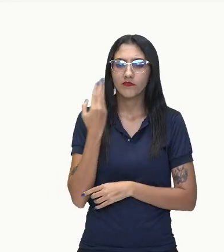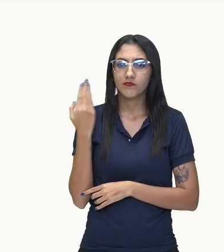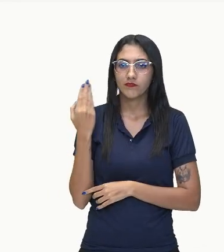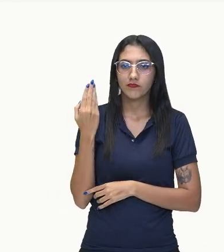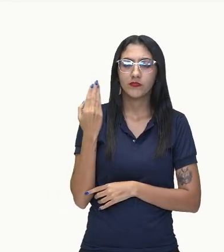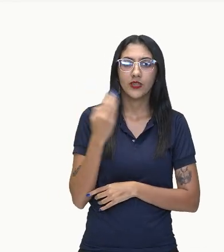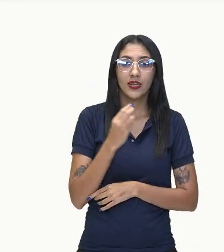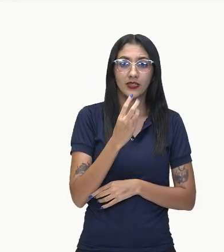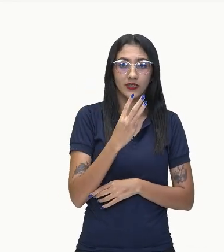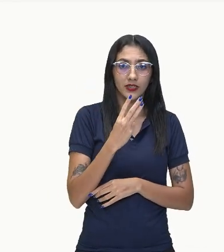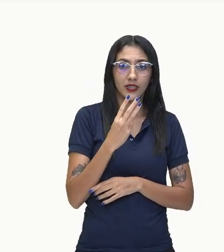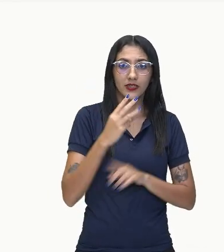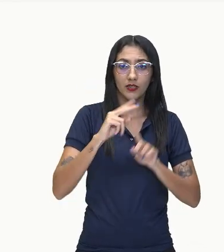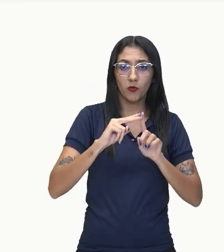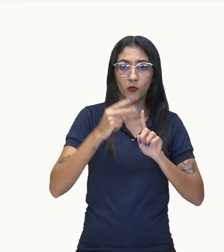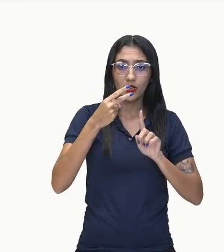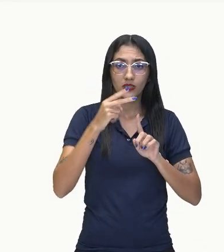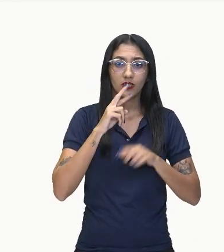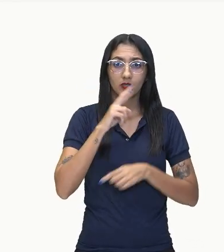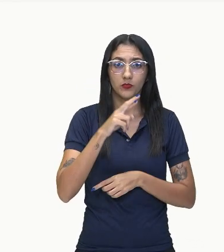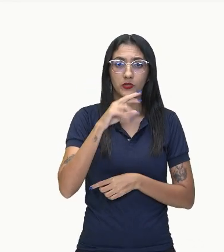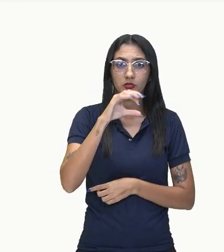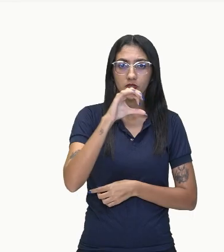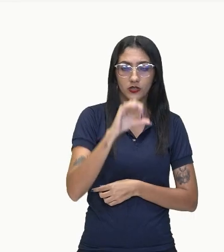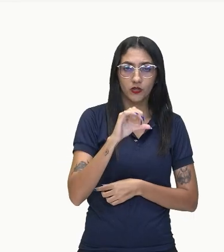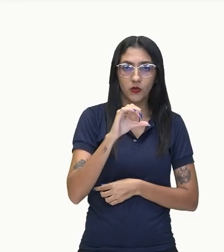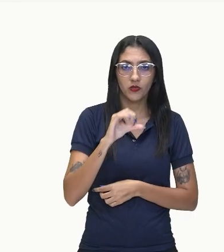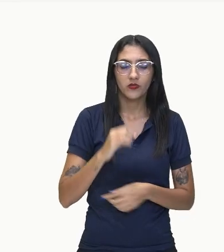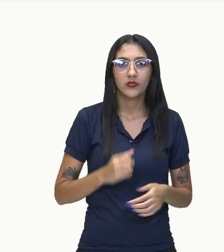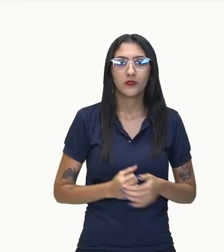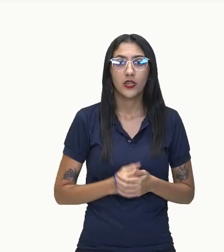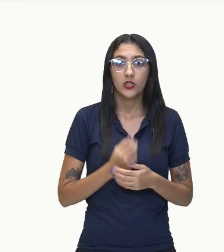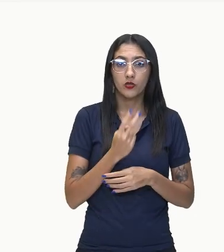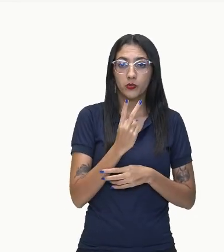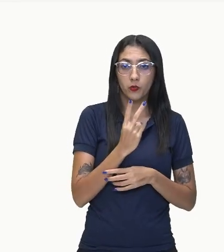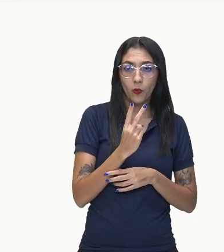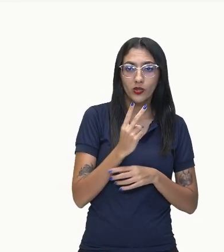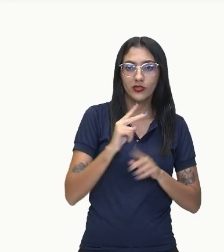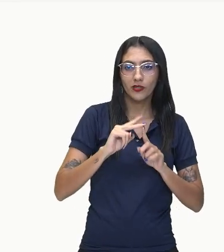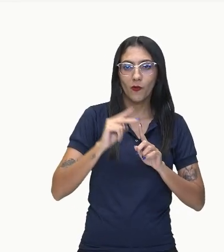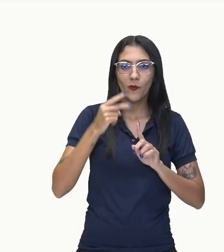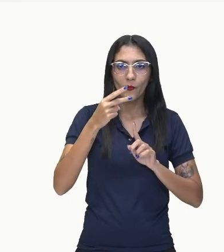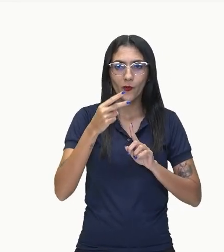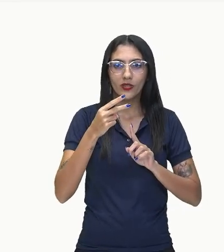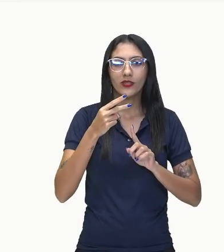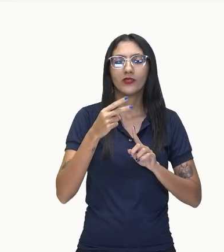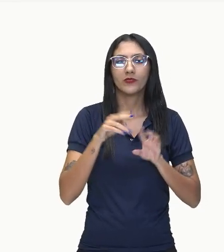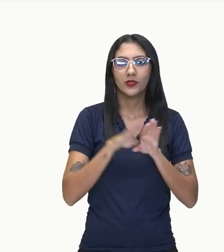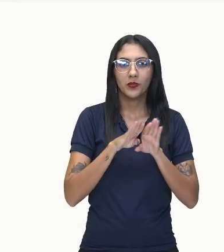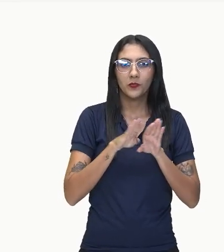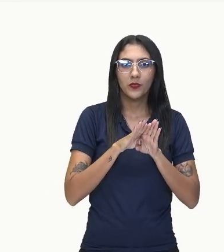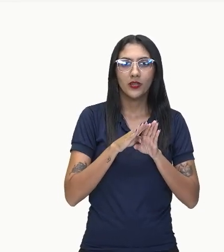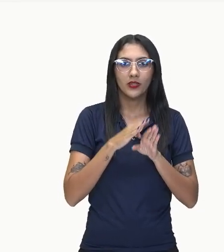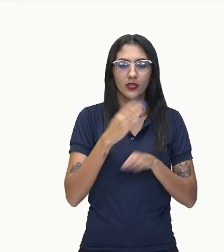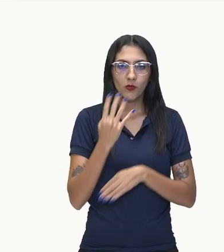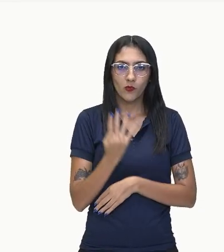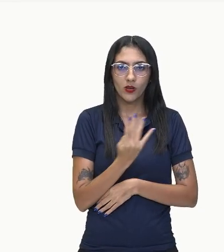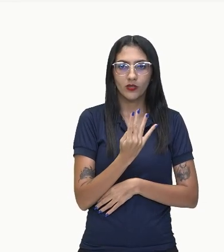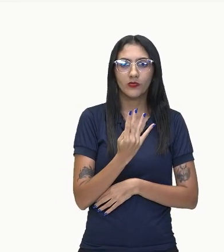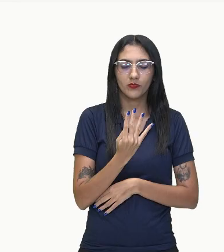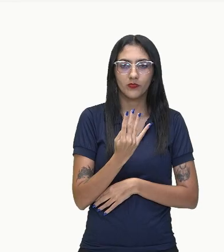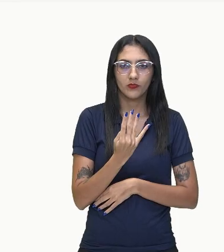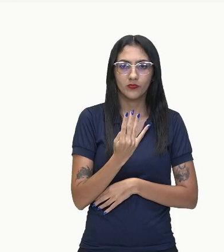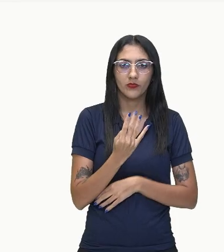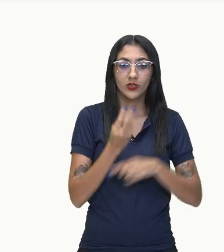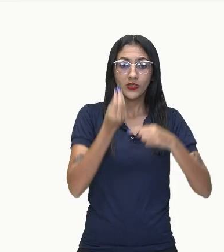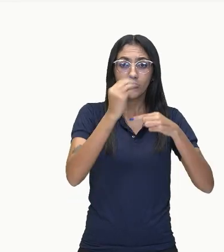quadrado é 9 e 2 ao quadrado é 4. Tanto o numerador quanto o denominador devem